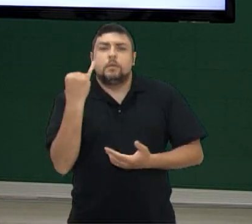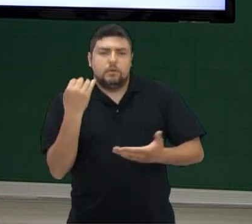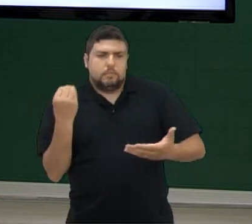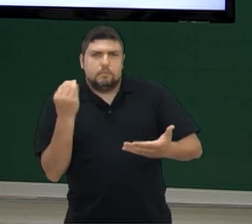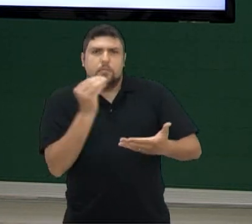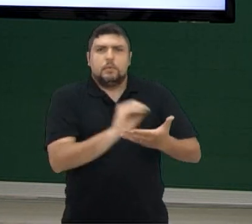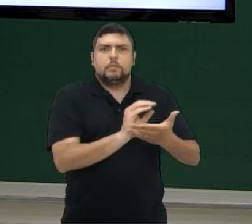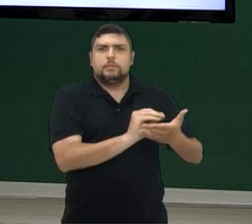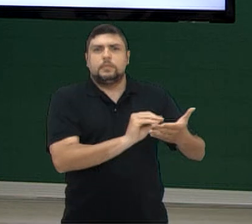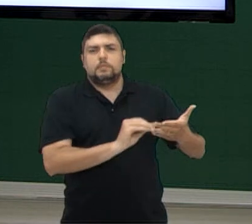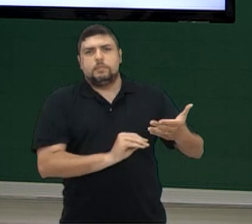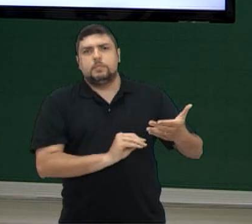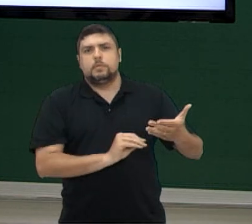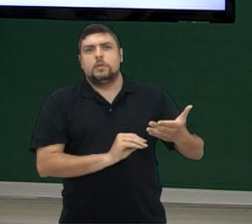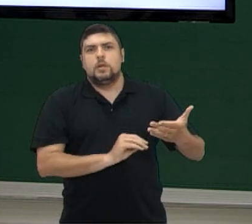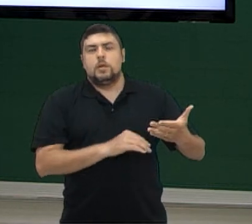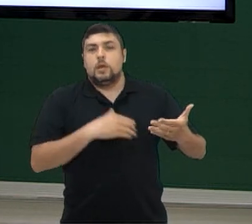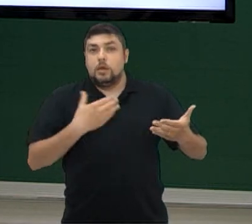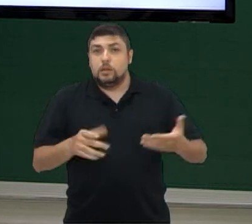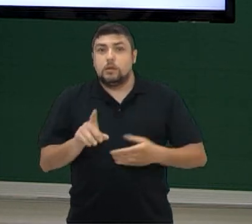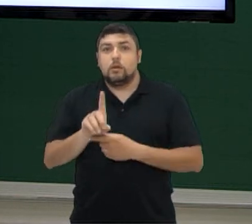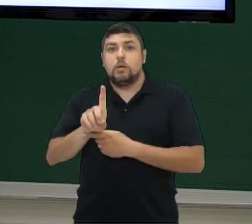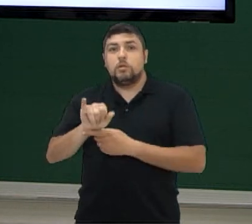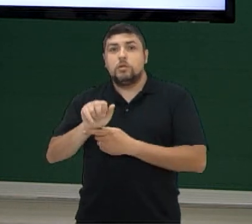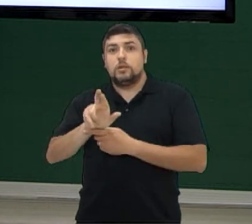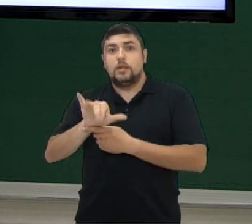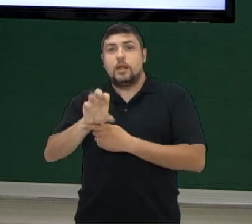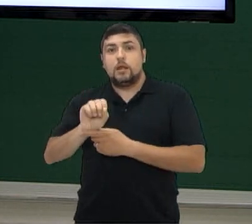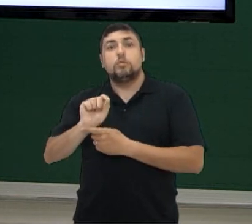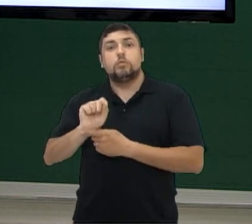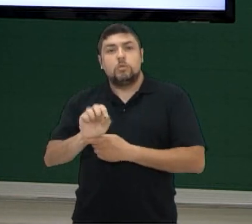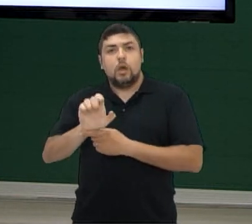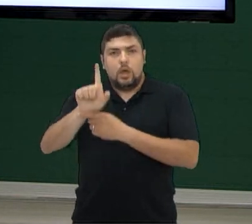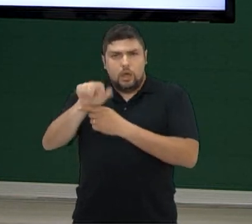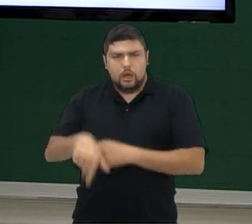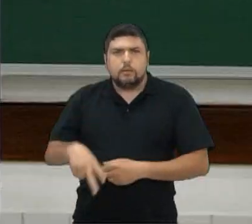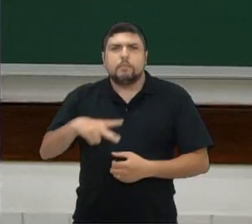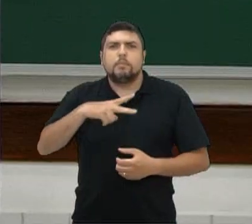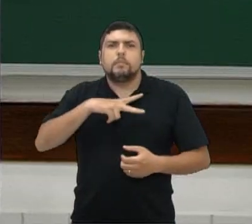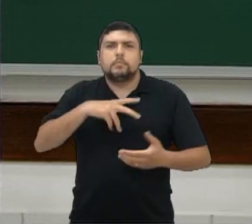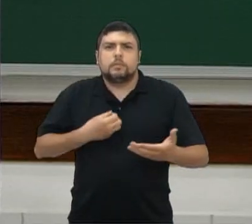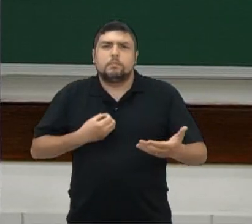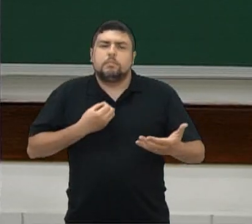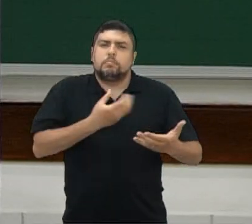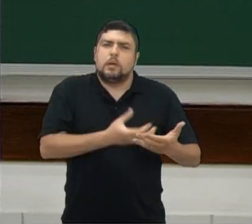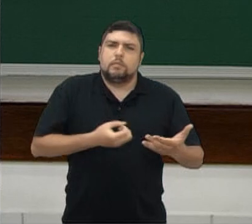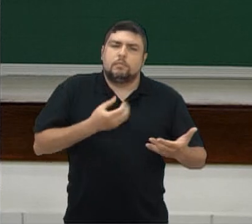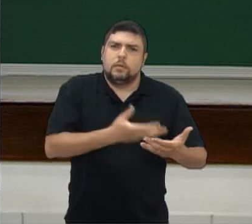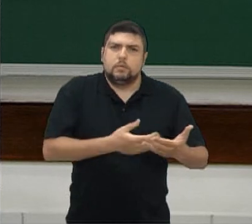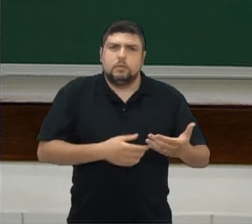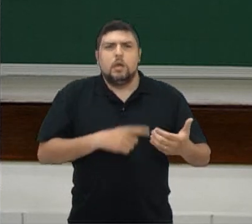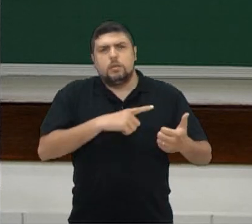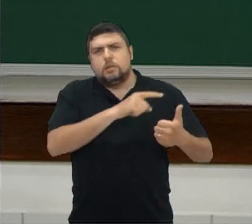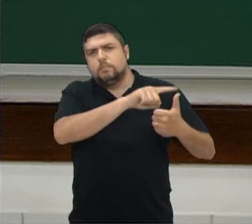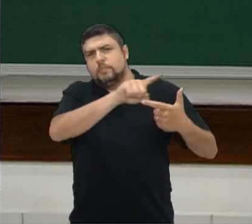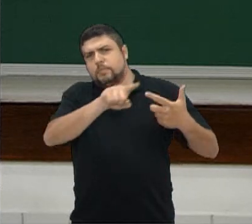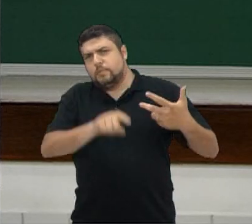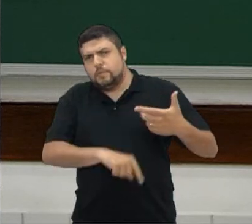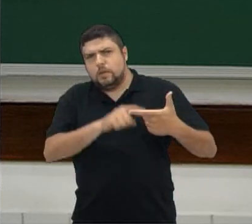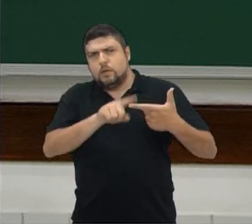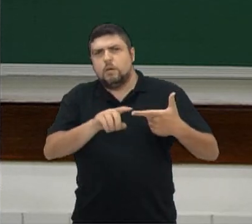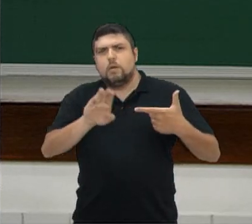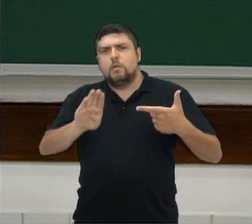dos elementos que pode constituir um exemplo de relato pessoal. Né? A gente viu que há outros ali, como o blog, como